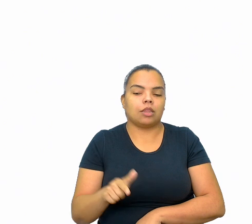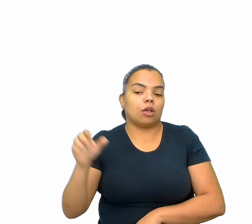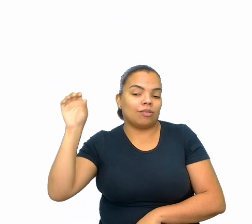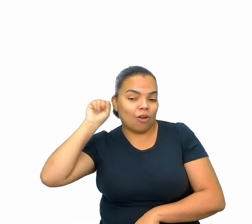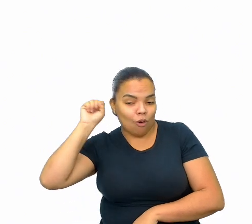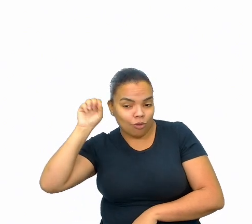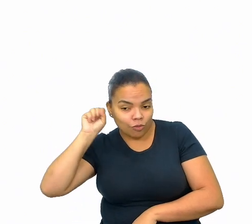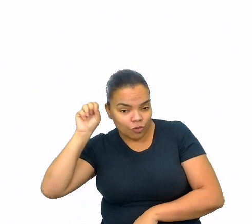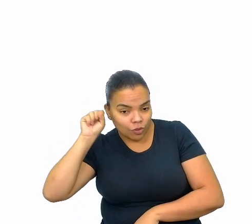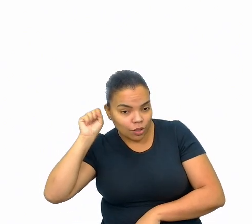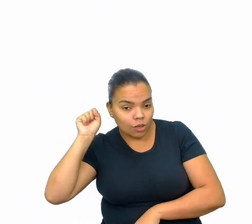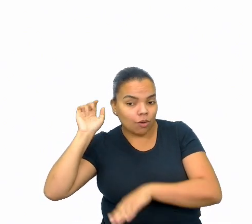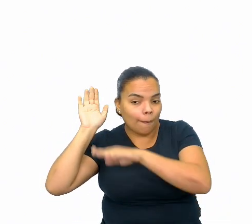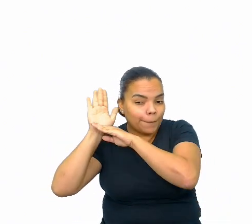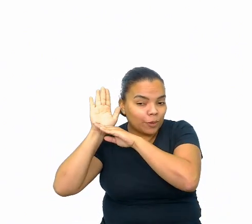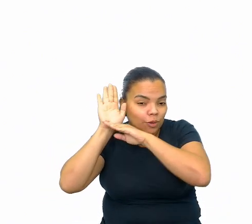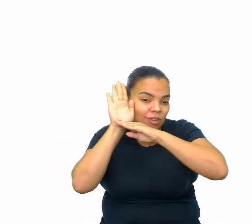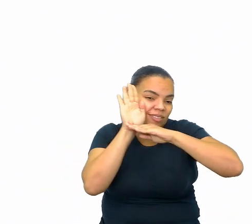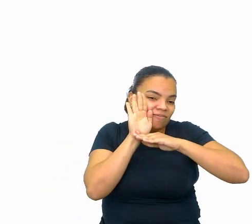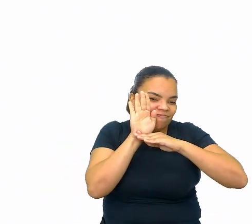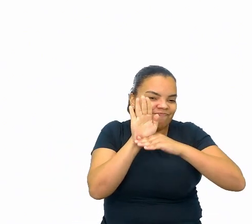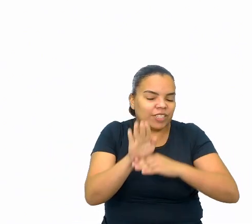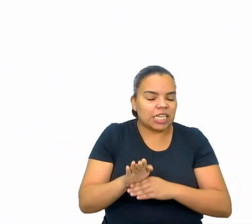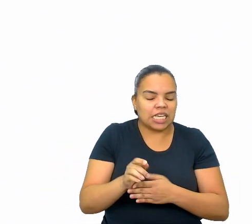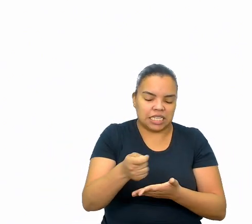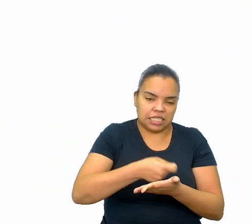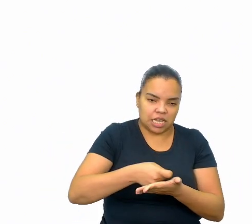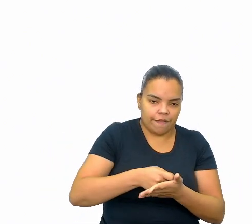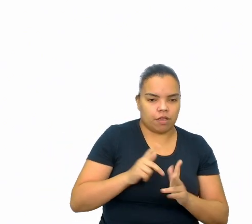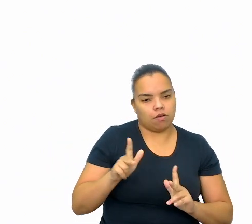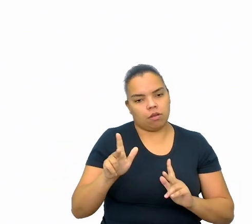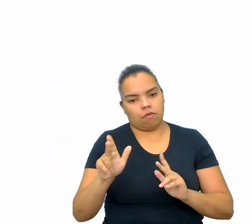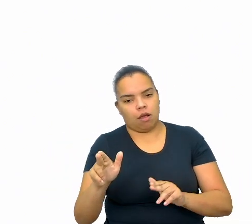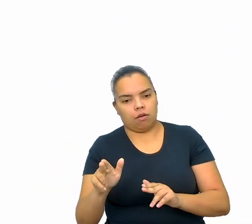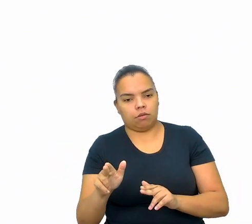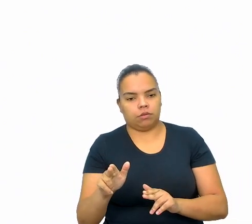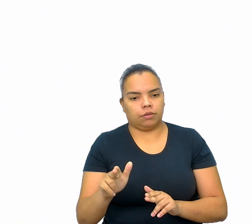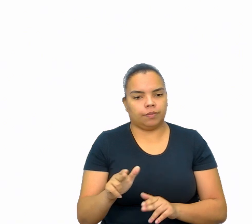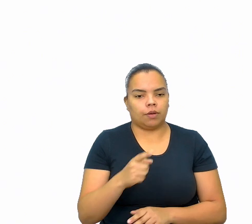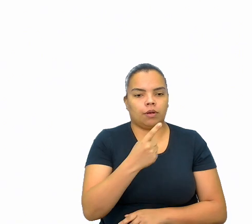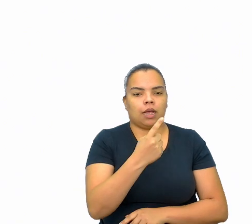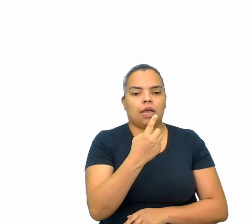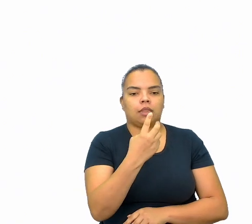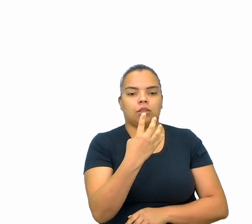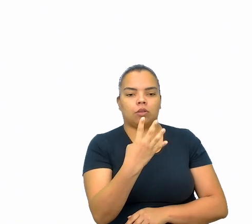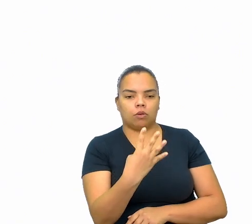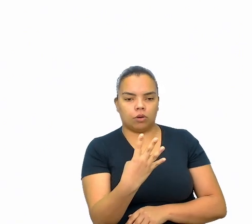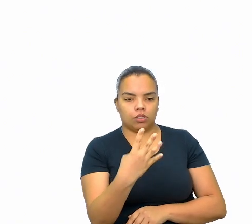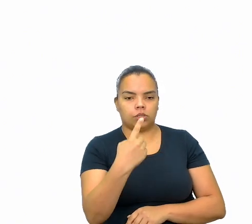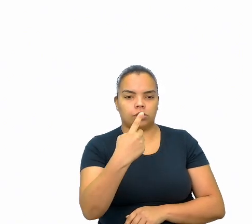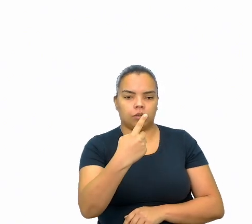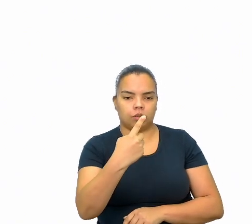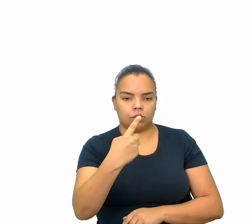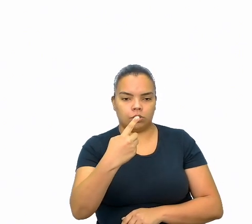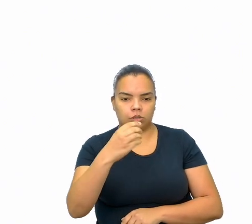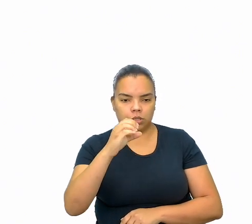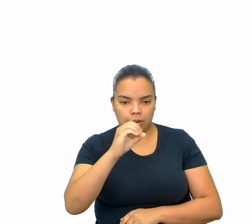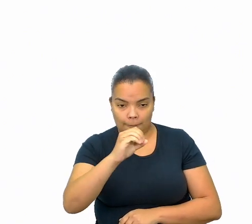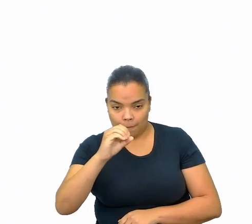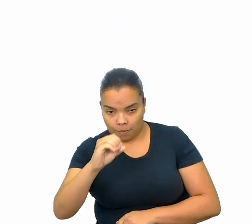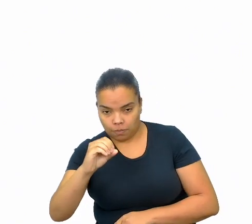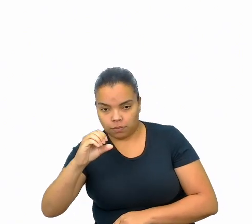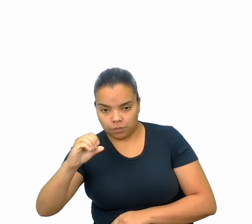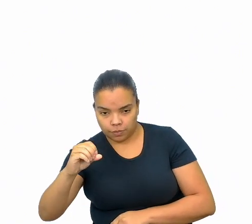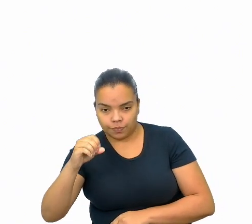na fala, ao que se refere aí à unidade de milhar, né? E foi representado pelo número